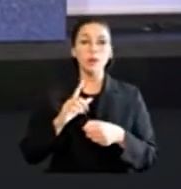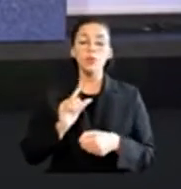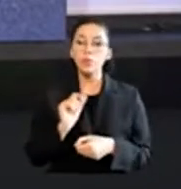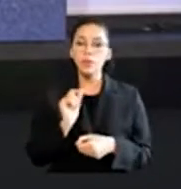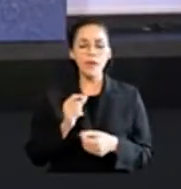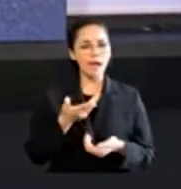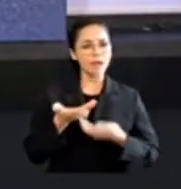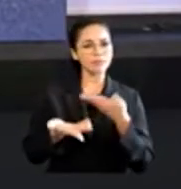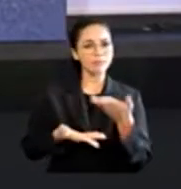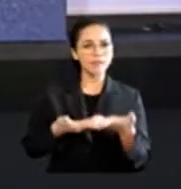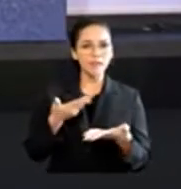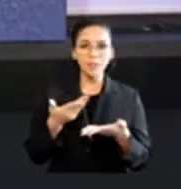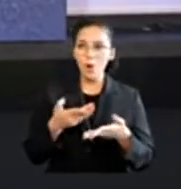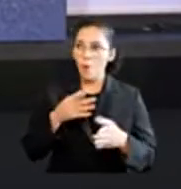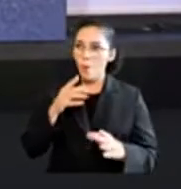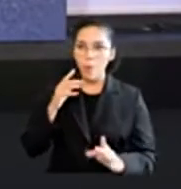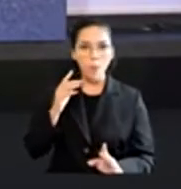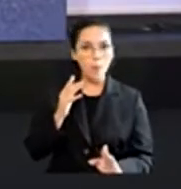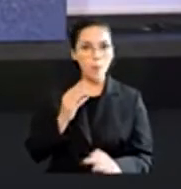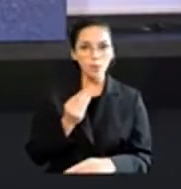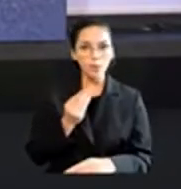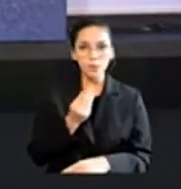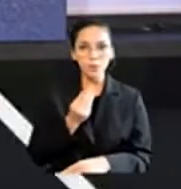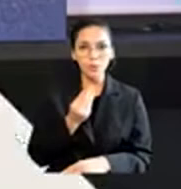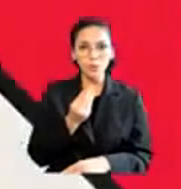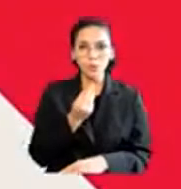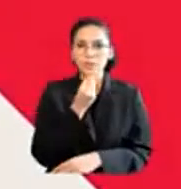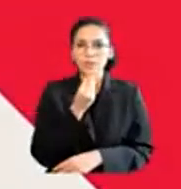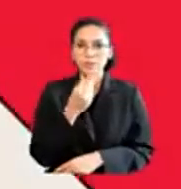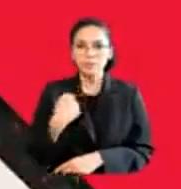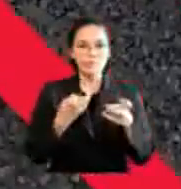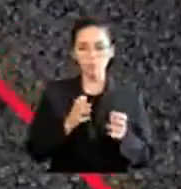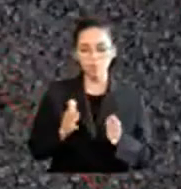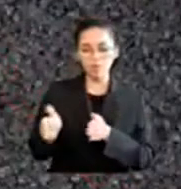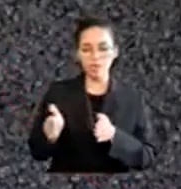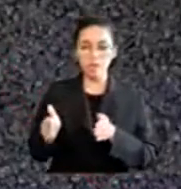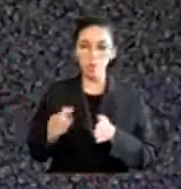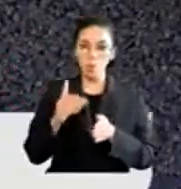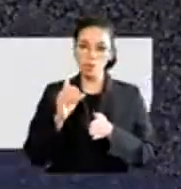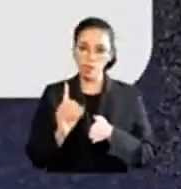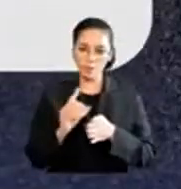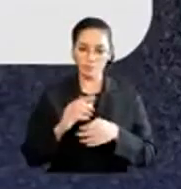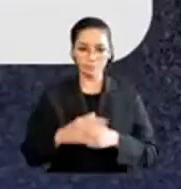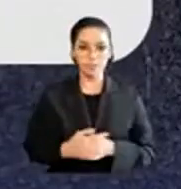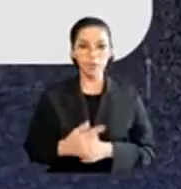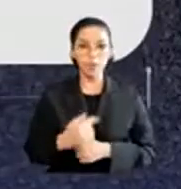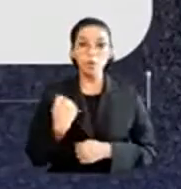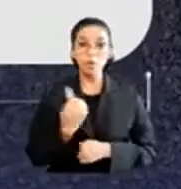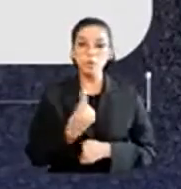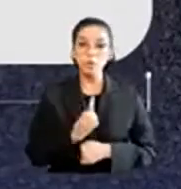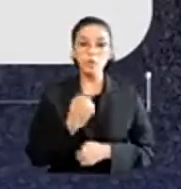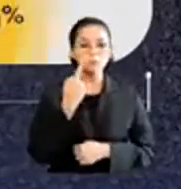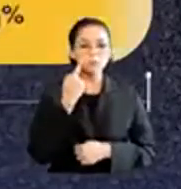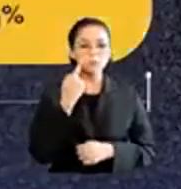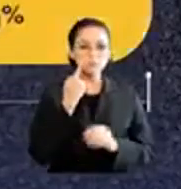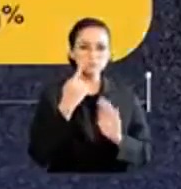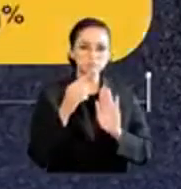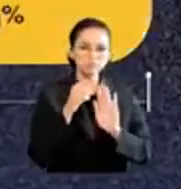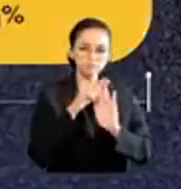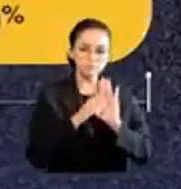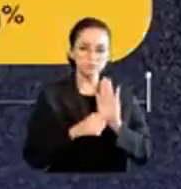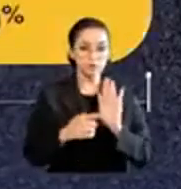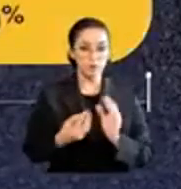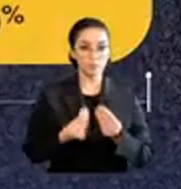que identificamos no segmento D de vans. O nosso portfólio hoje oferece o Fiorino com